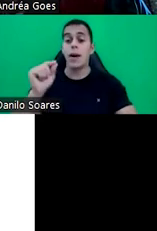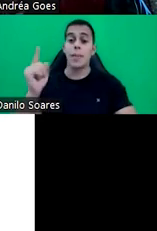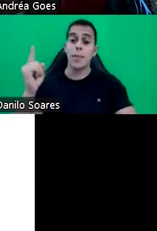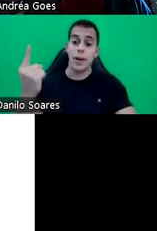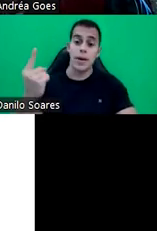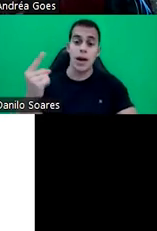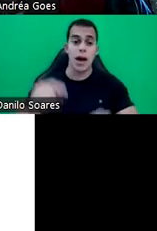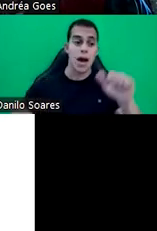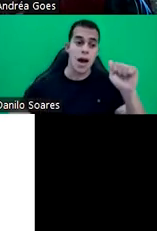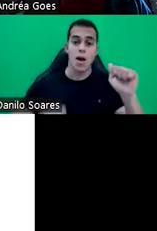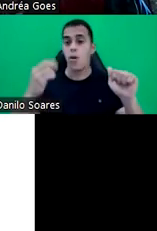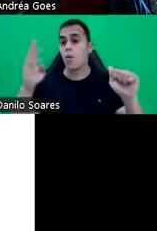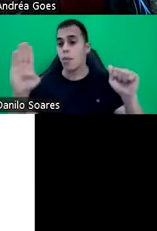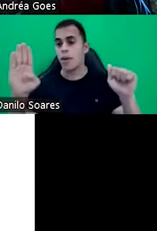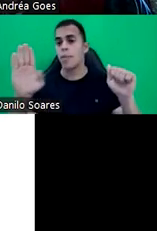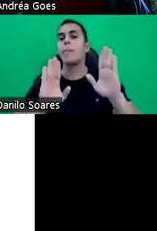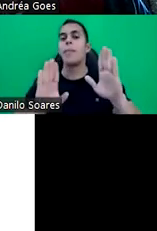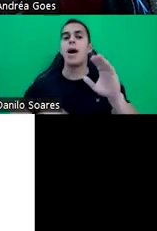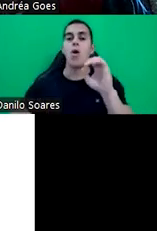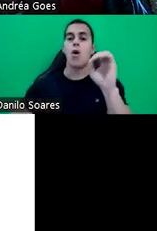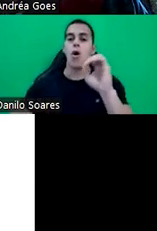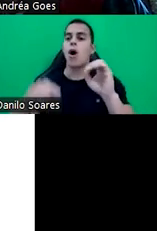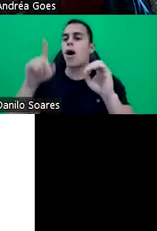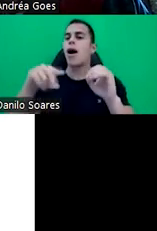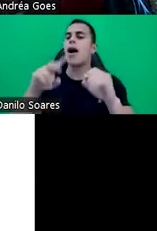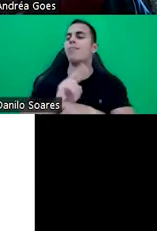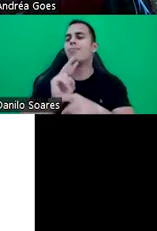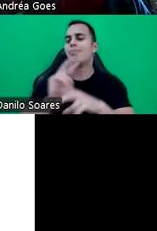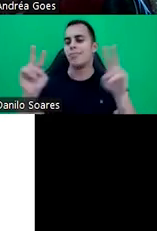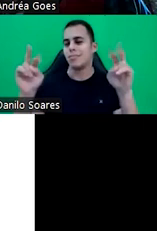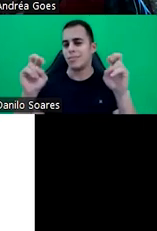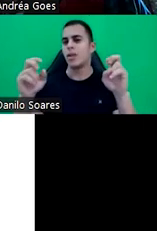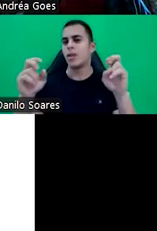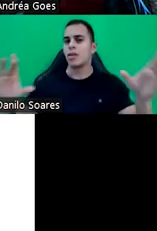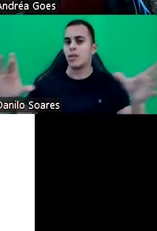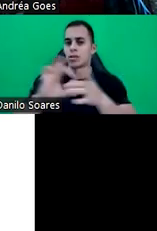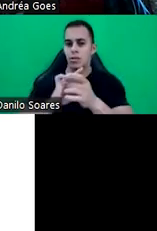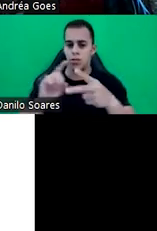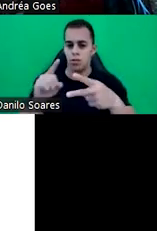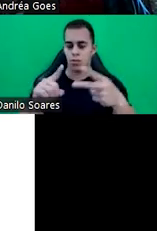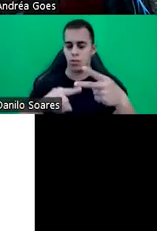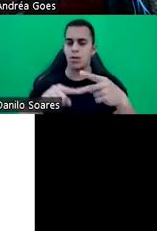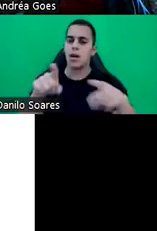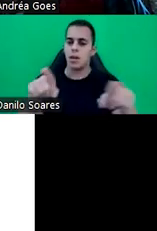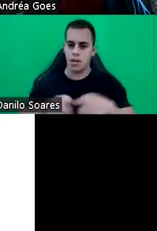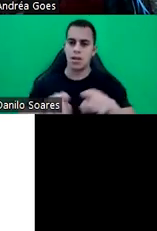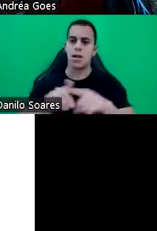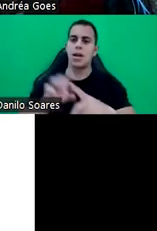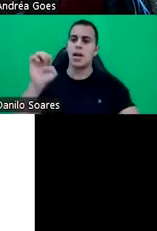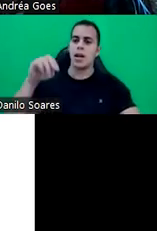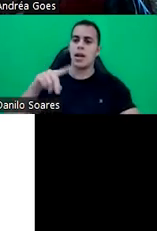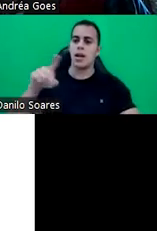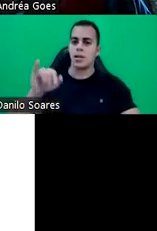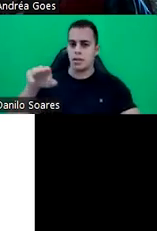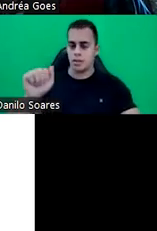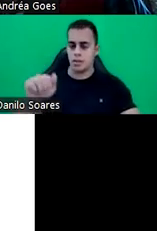ou o B, mas o O é como se fosse uma mutada em relação às outras duas. Então, é uma enzima também, ele está no mesmo